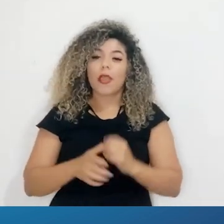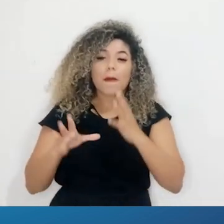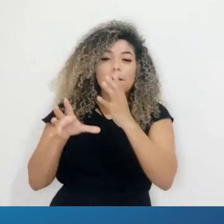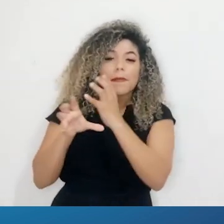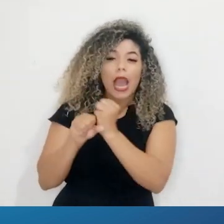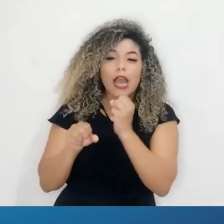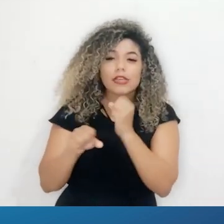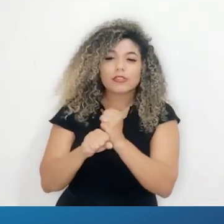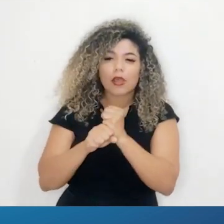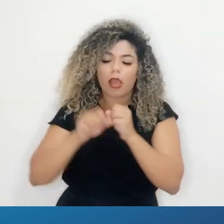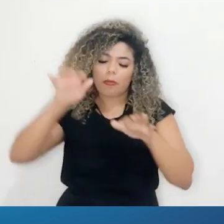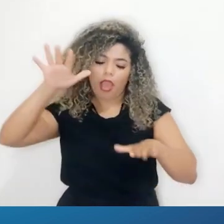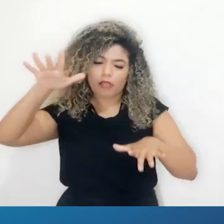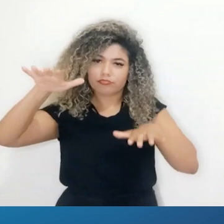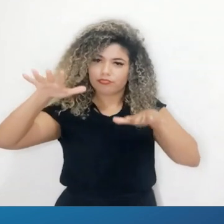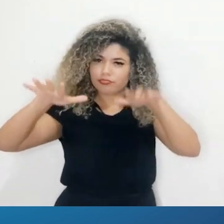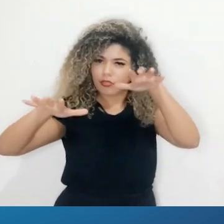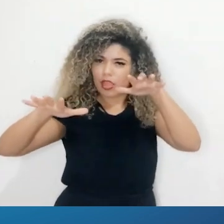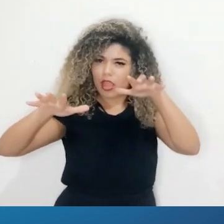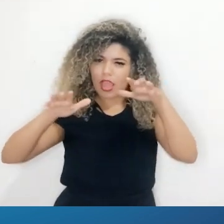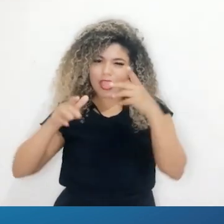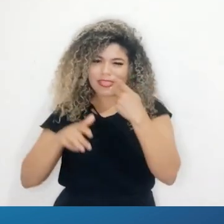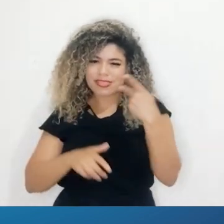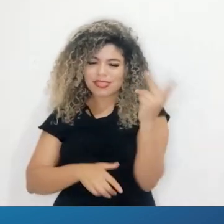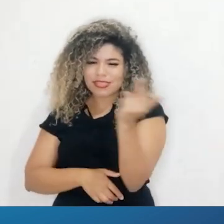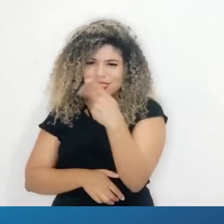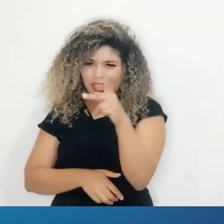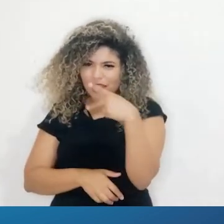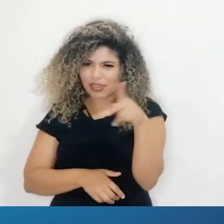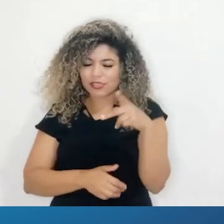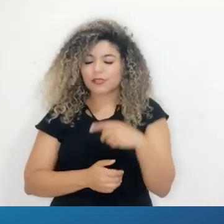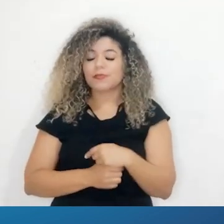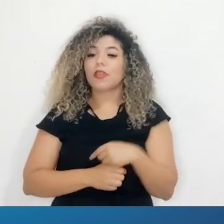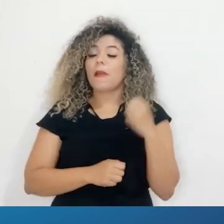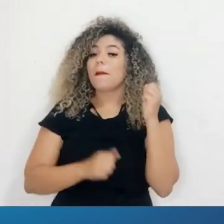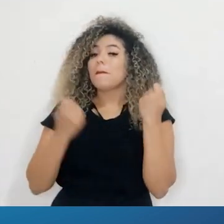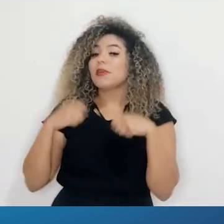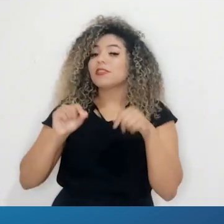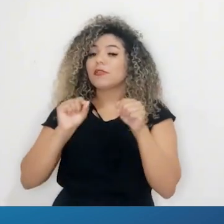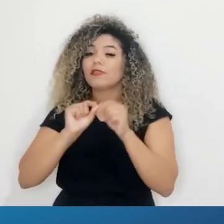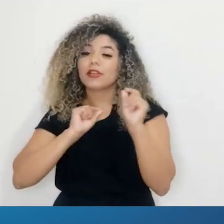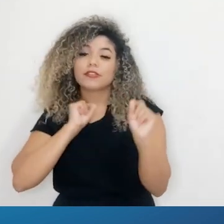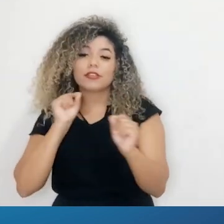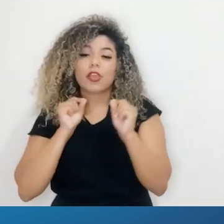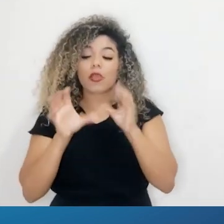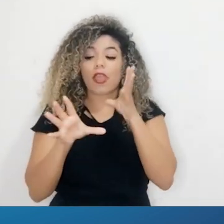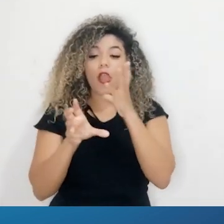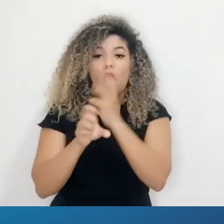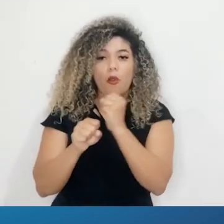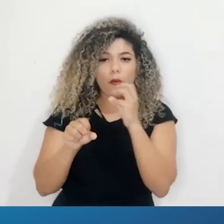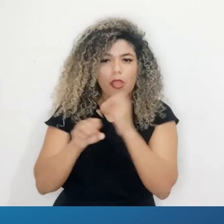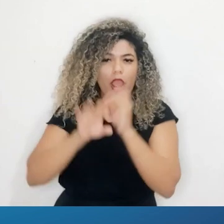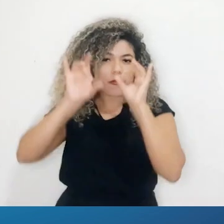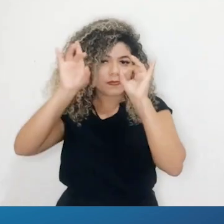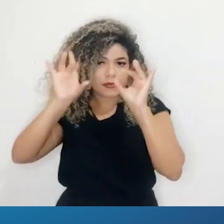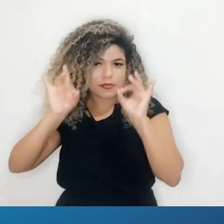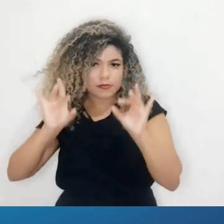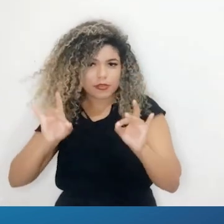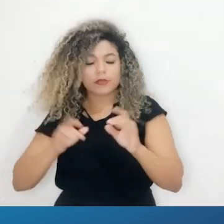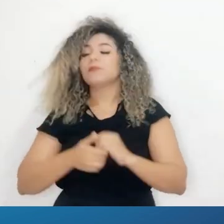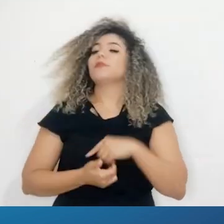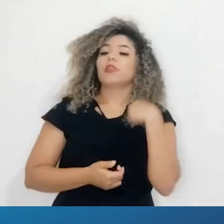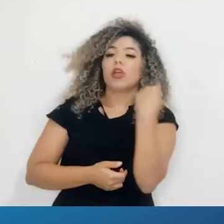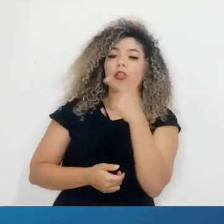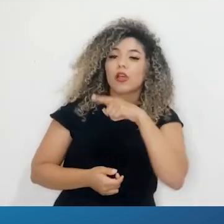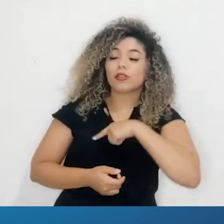calcularmos a média aritmética desses jogadores titulares é necessário nós efetuarmos um cálculo bem específico onde